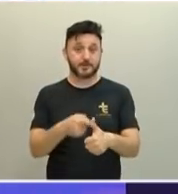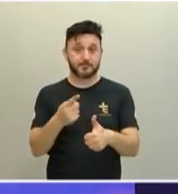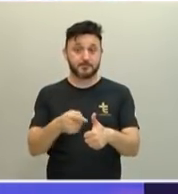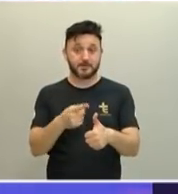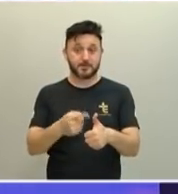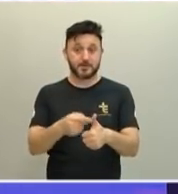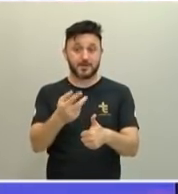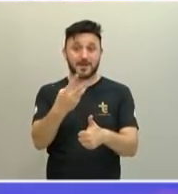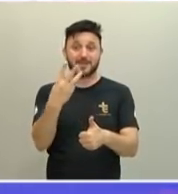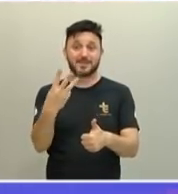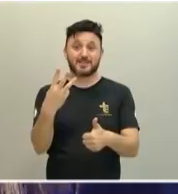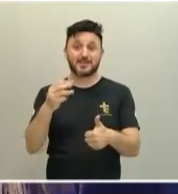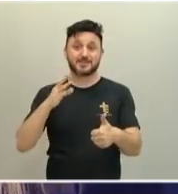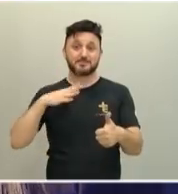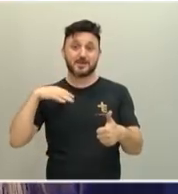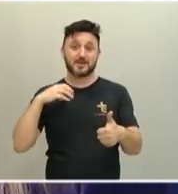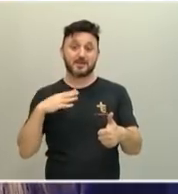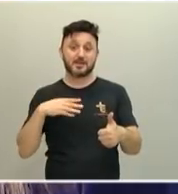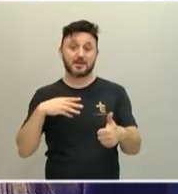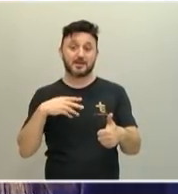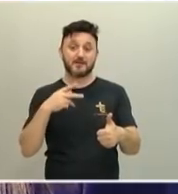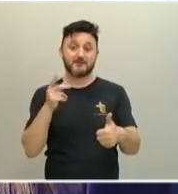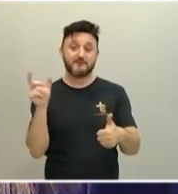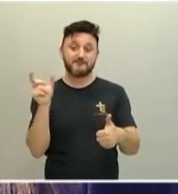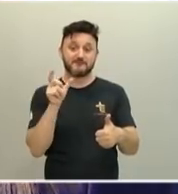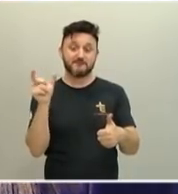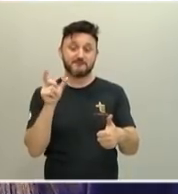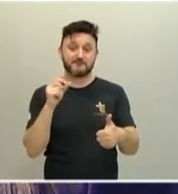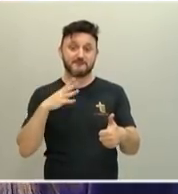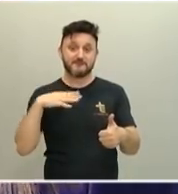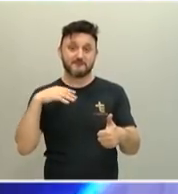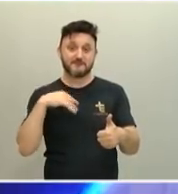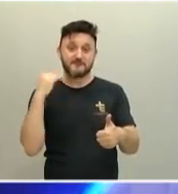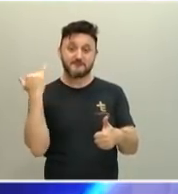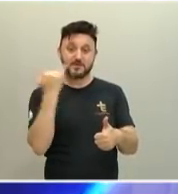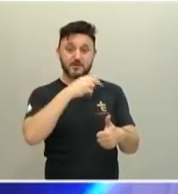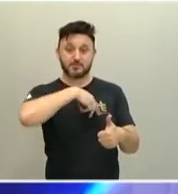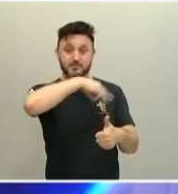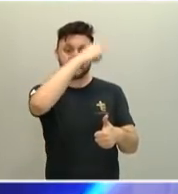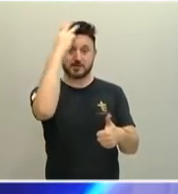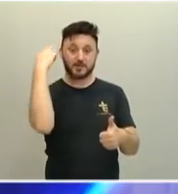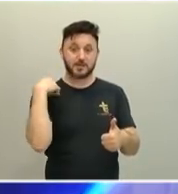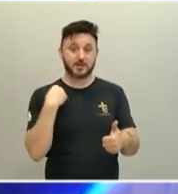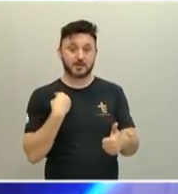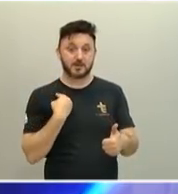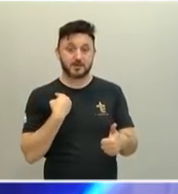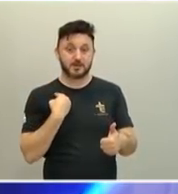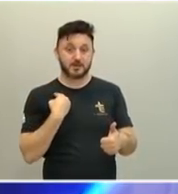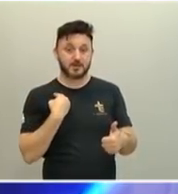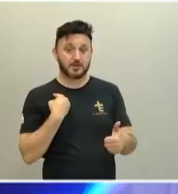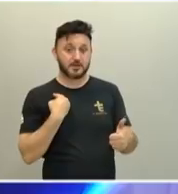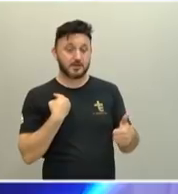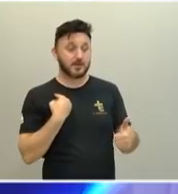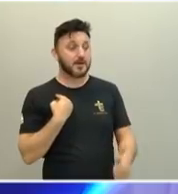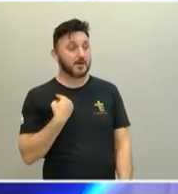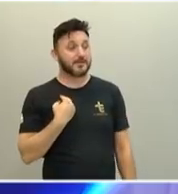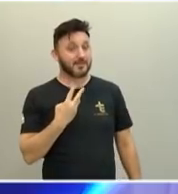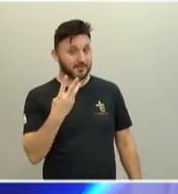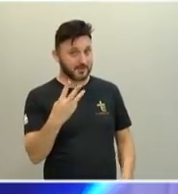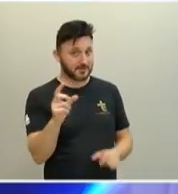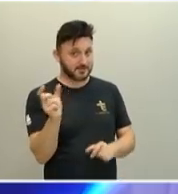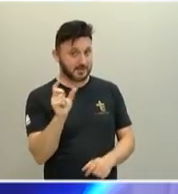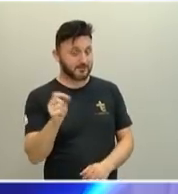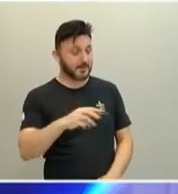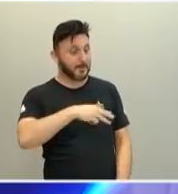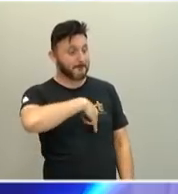3 palavras do anjo para Nossa Senhora, para você encher seu coração de esperança. Ele disse para ela: Maria,